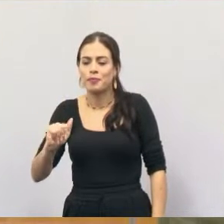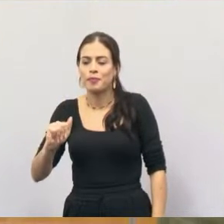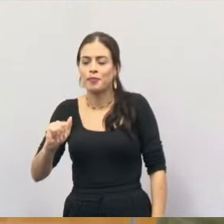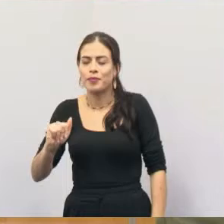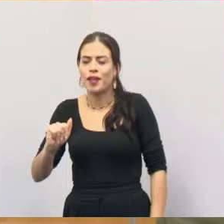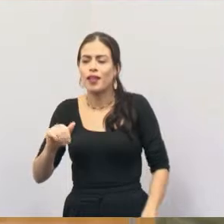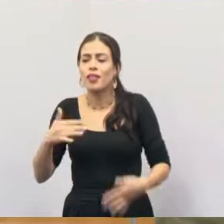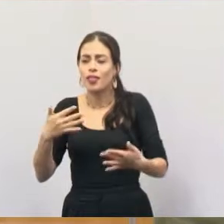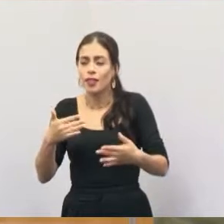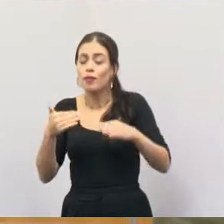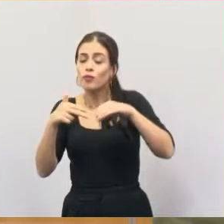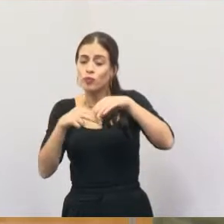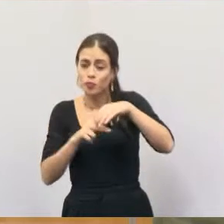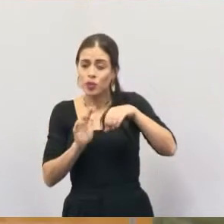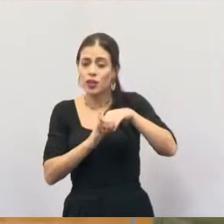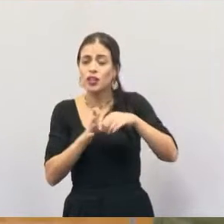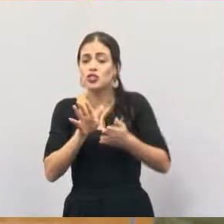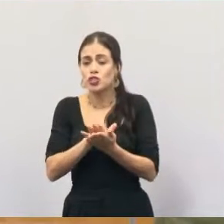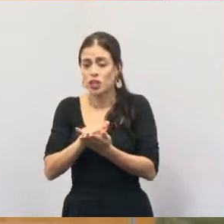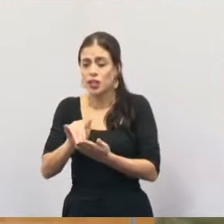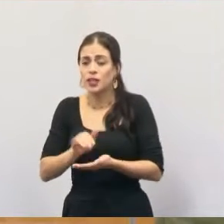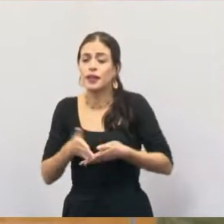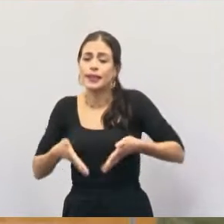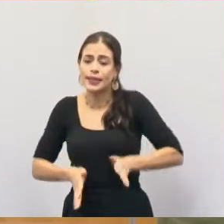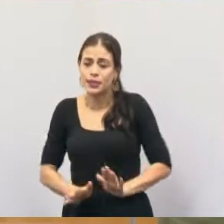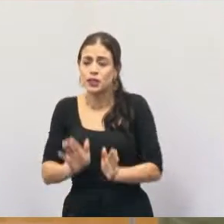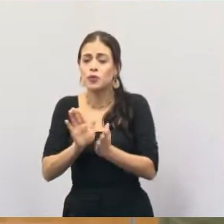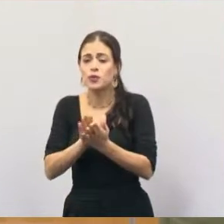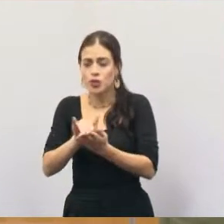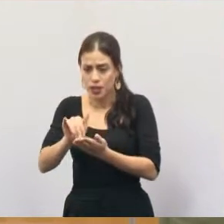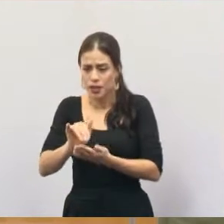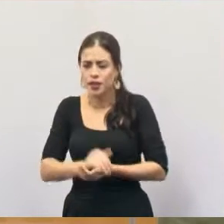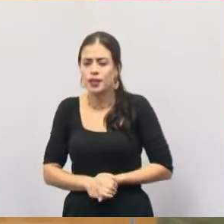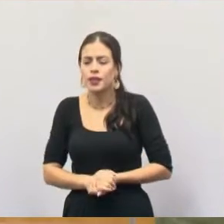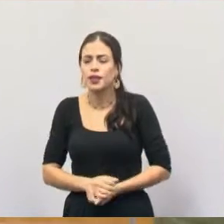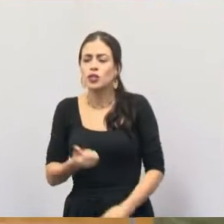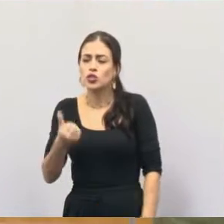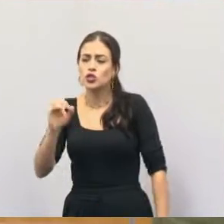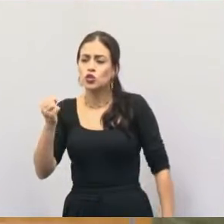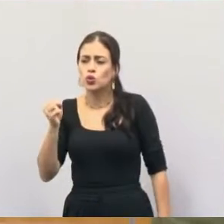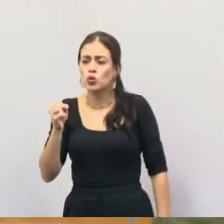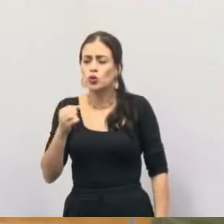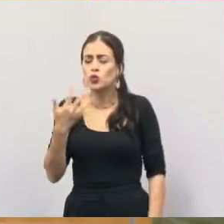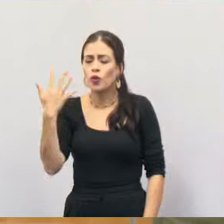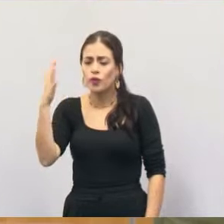São Paulo. Nascido em Jacareí, São Paulo, aos 18 de fevereiro de